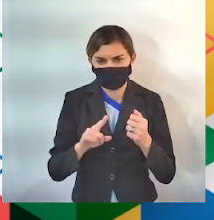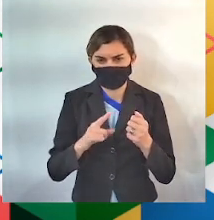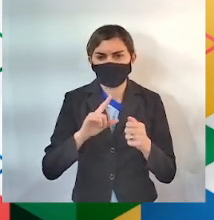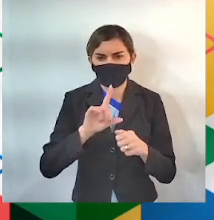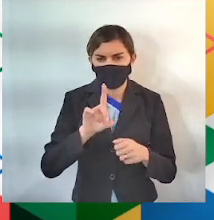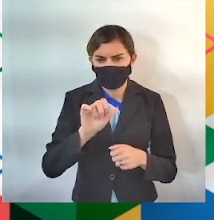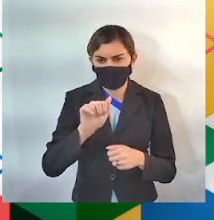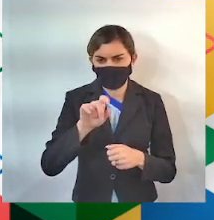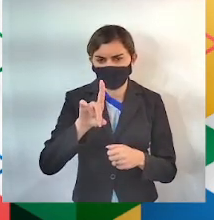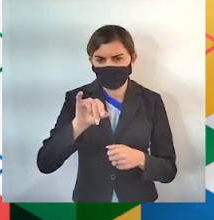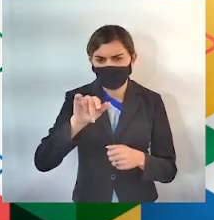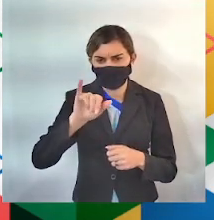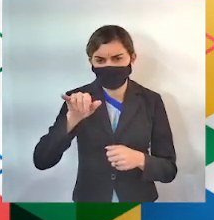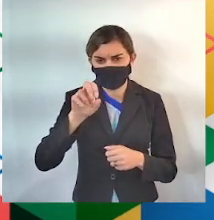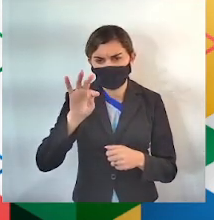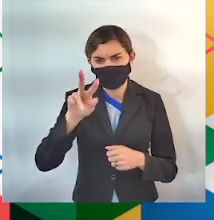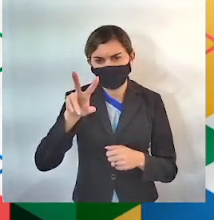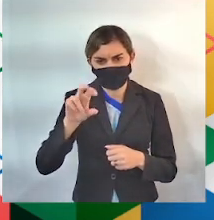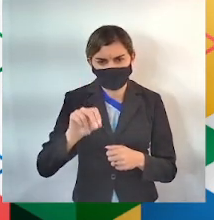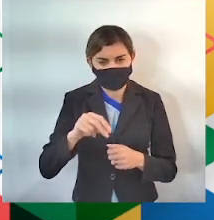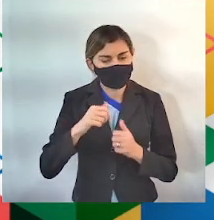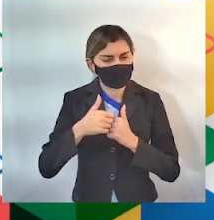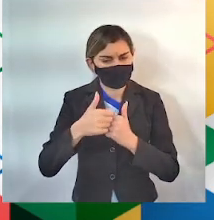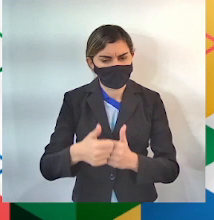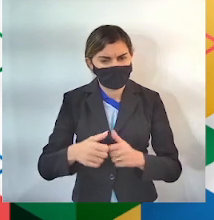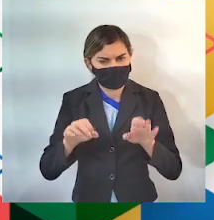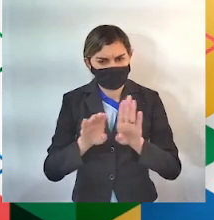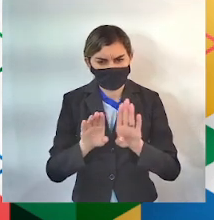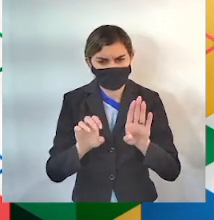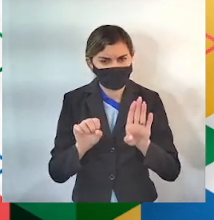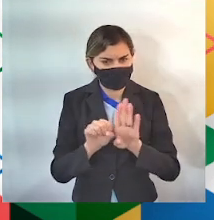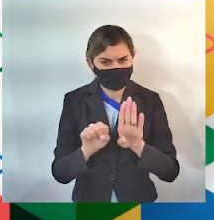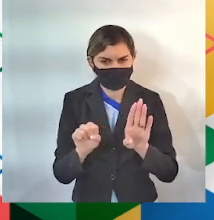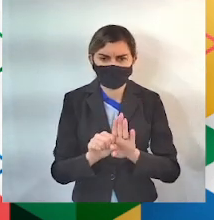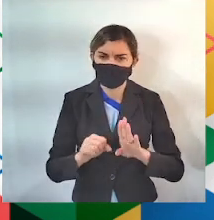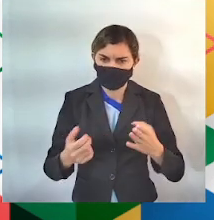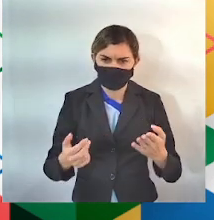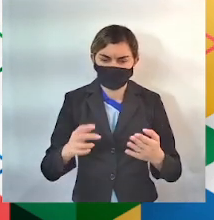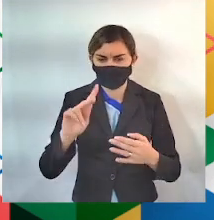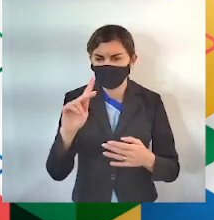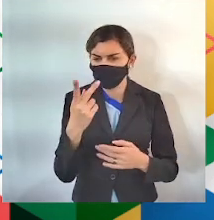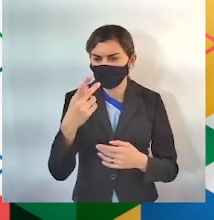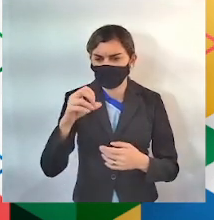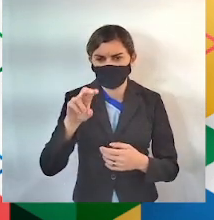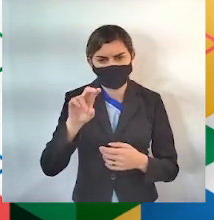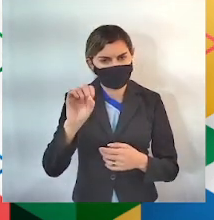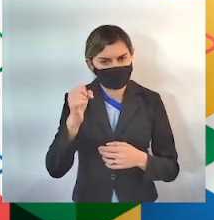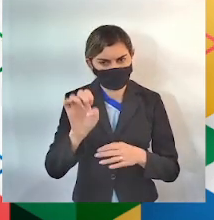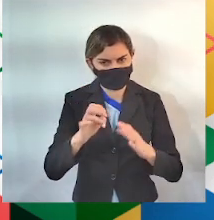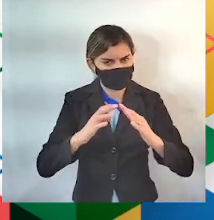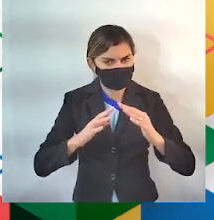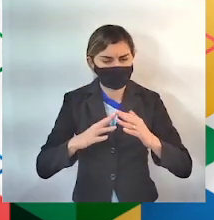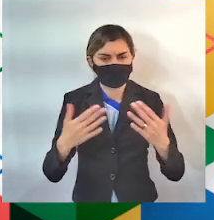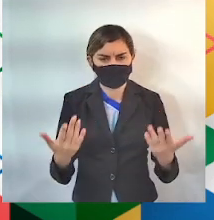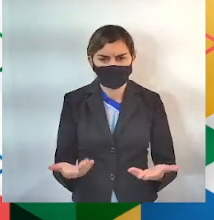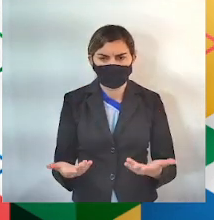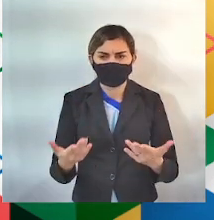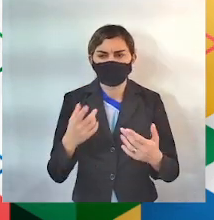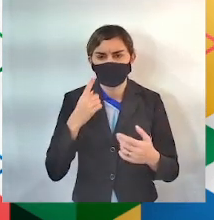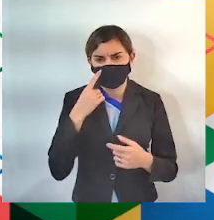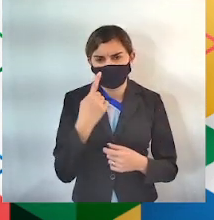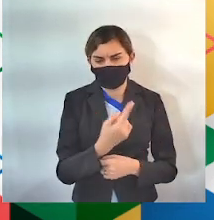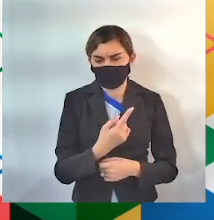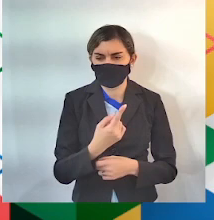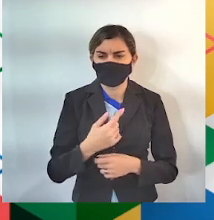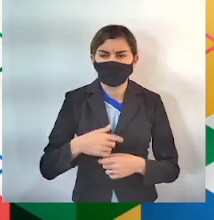o substantivo house. É qualquer casa que está localizada na Avenida de Paris? Não. It's